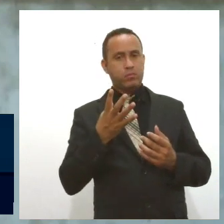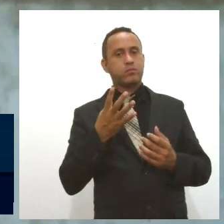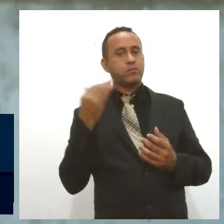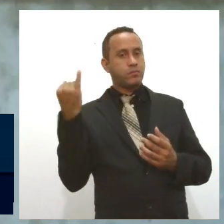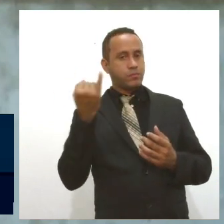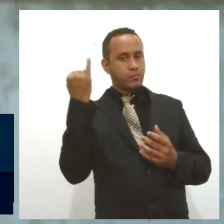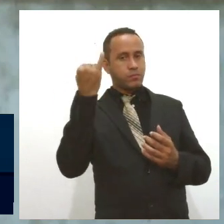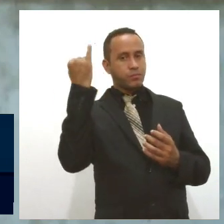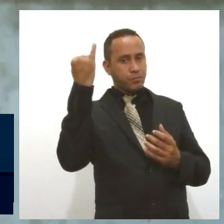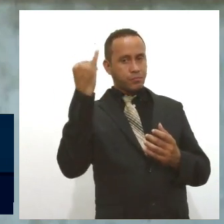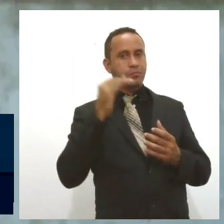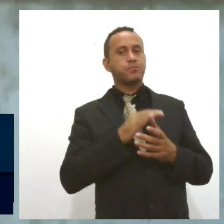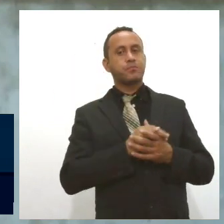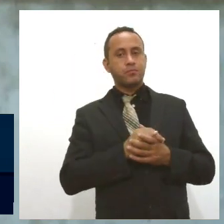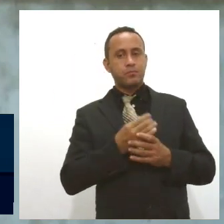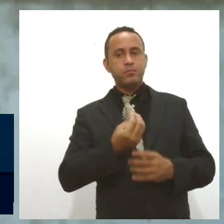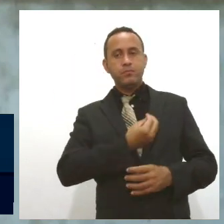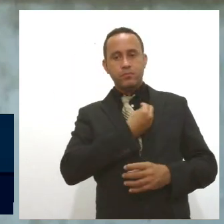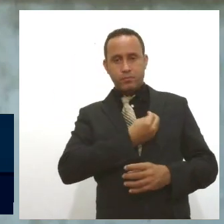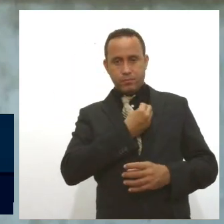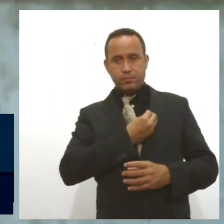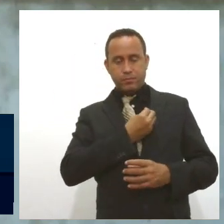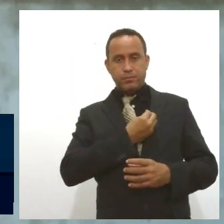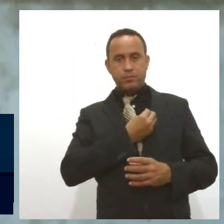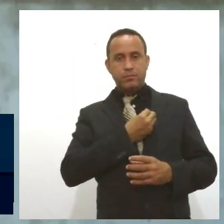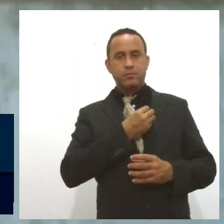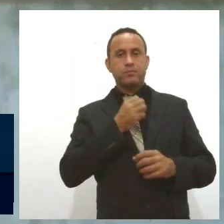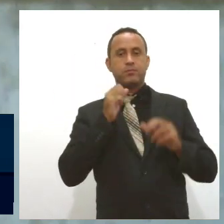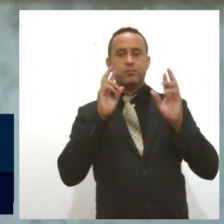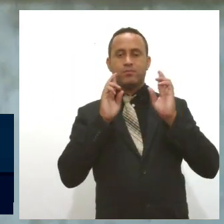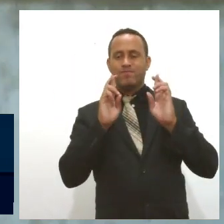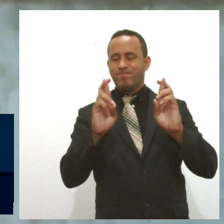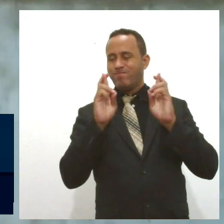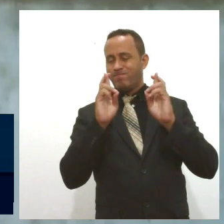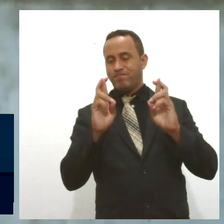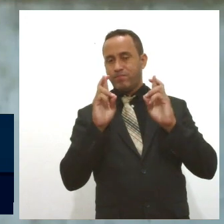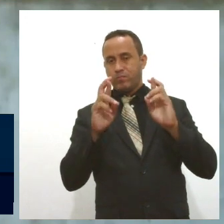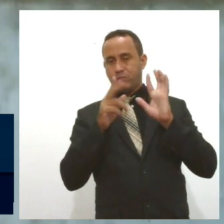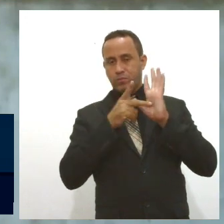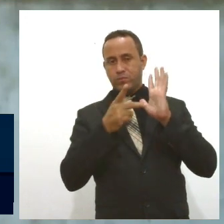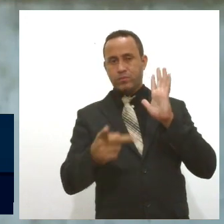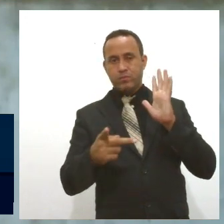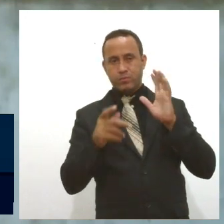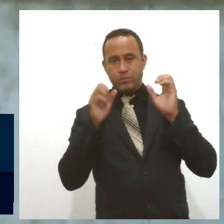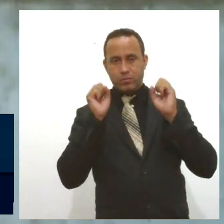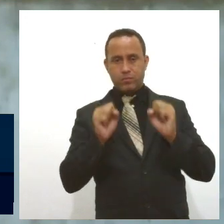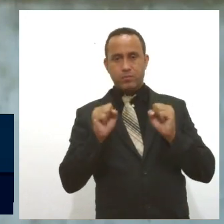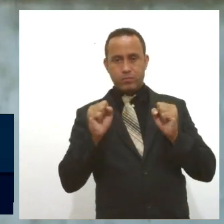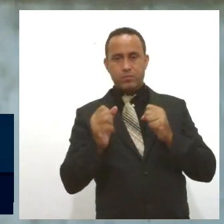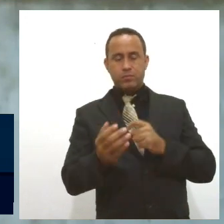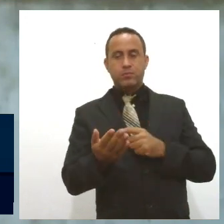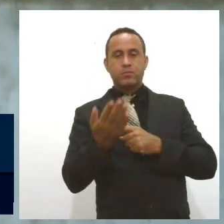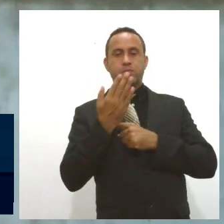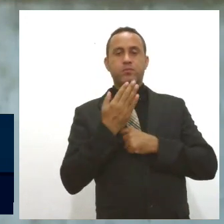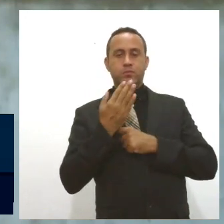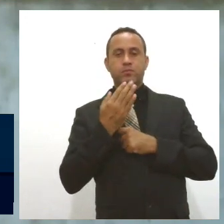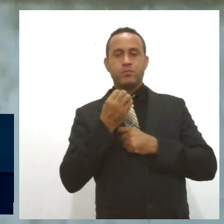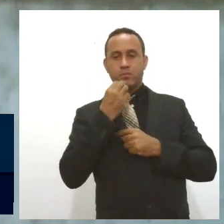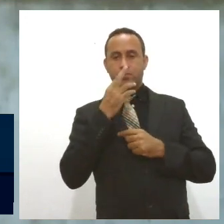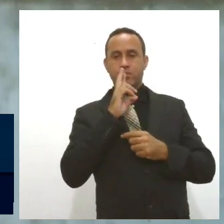muito importante e eu particularmente estou assim muito esperançoso que esse projeto piloto possa nos trazer bons